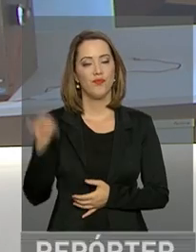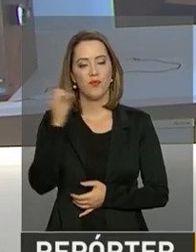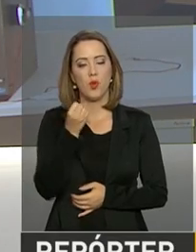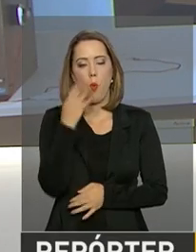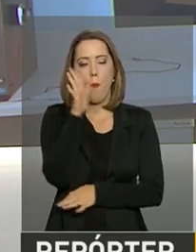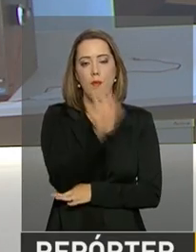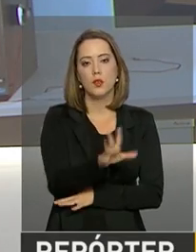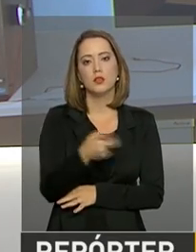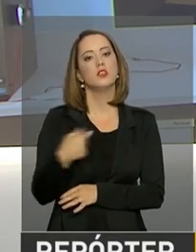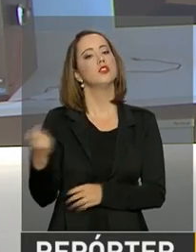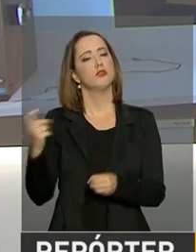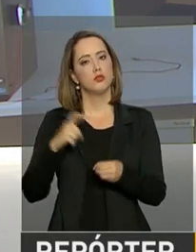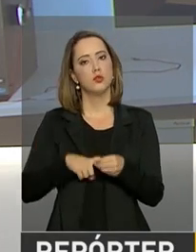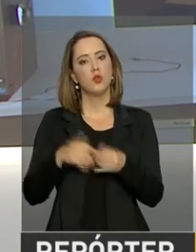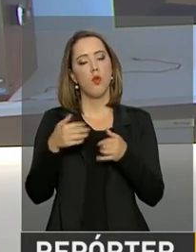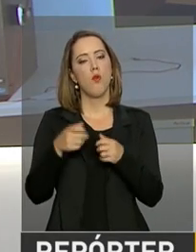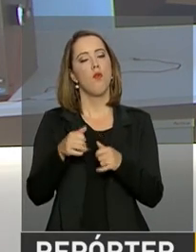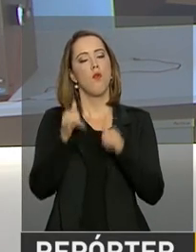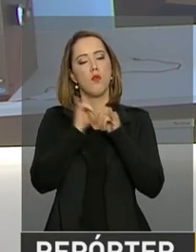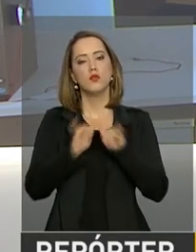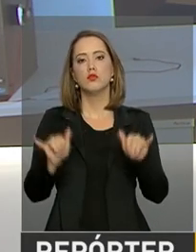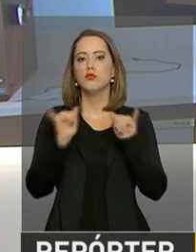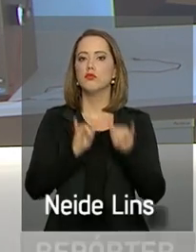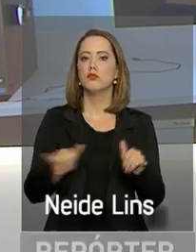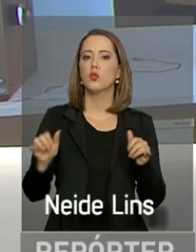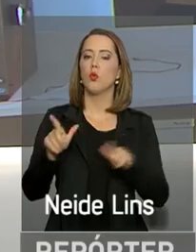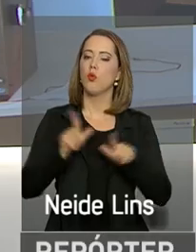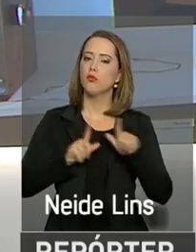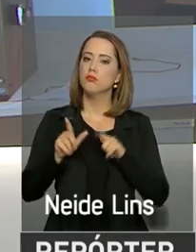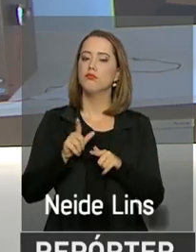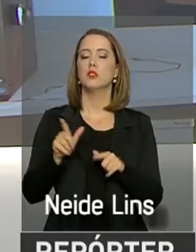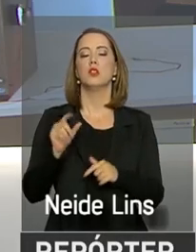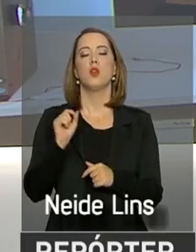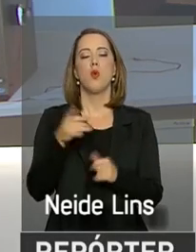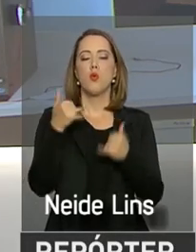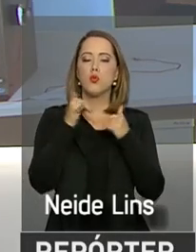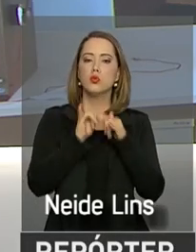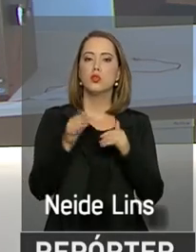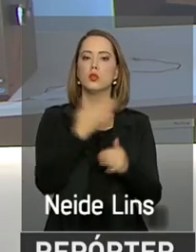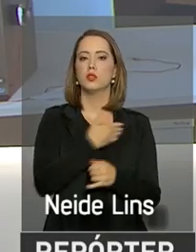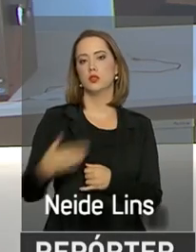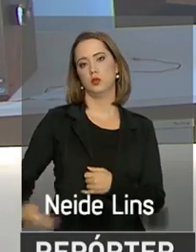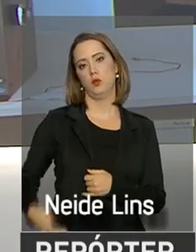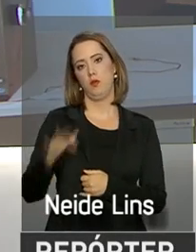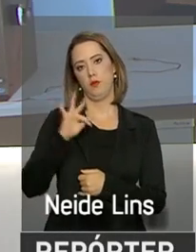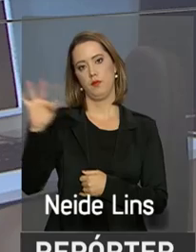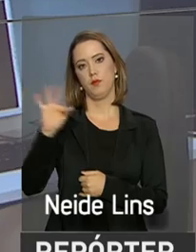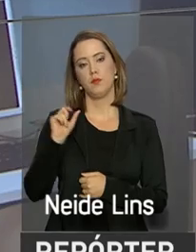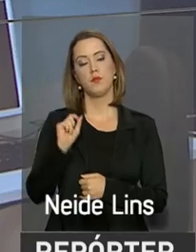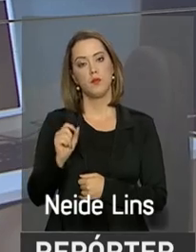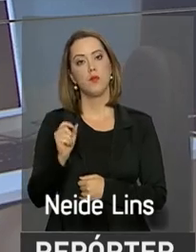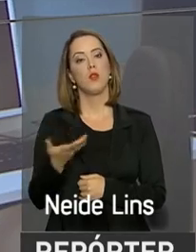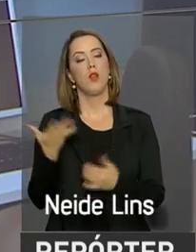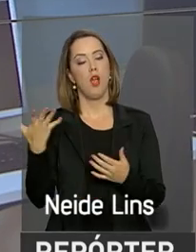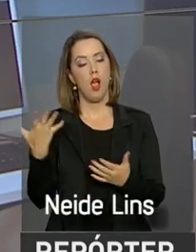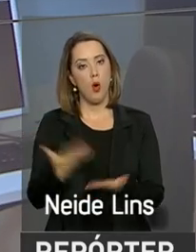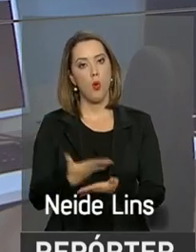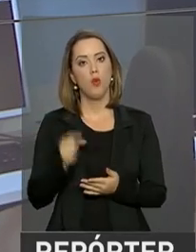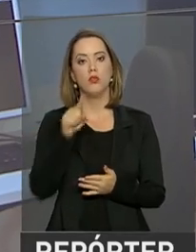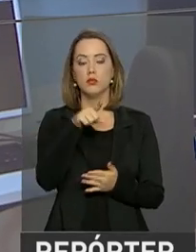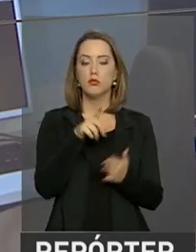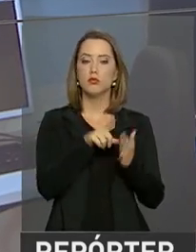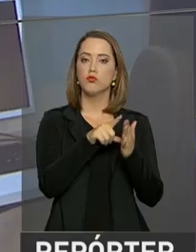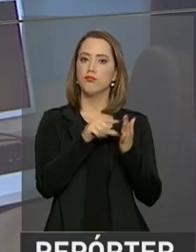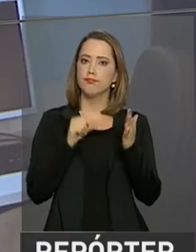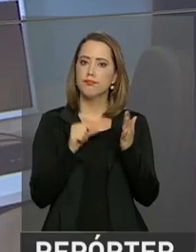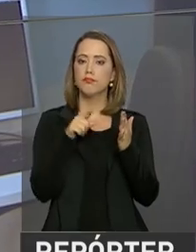Olá boa tarde estamos de volta com mais uma edição do repórter NBR e as notícias do governo federal e vamos direto ao Palácio do